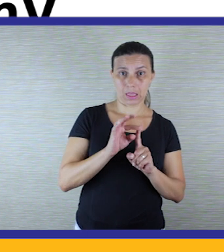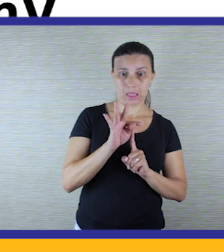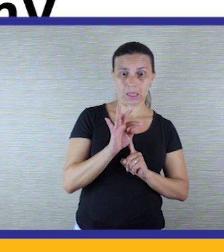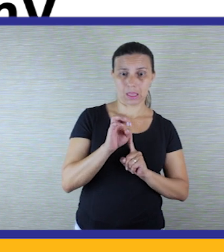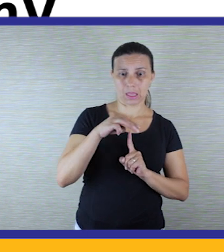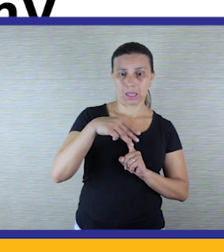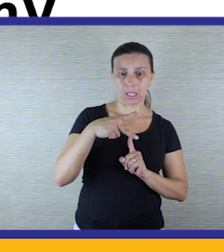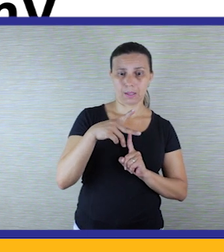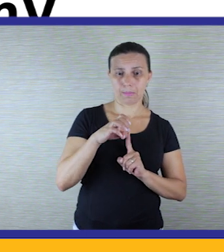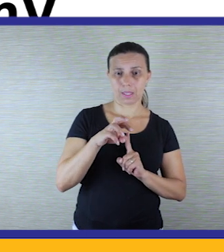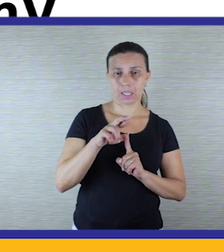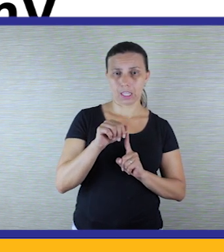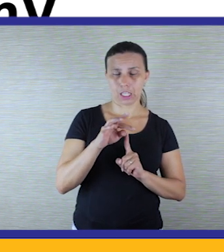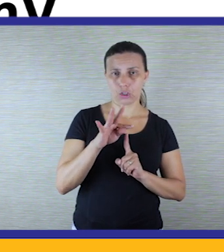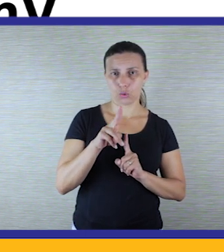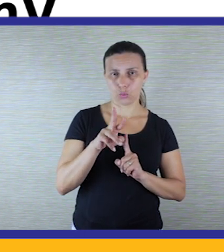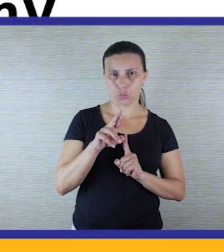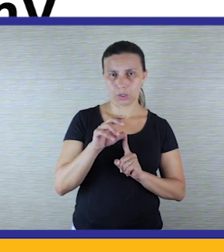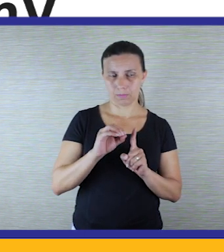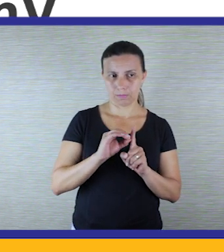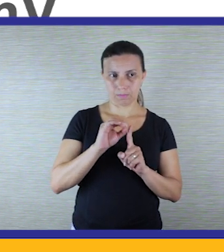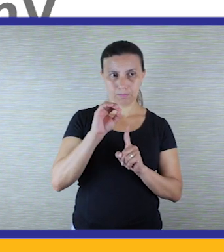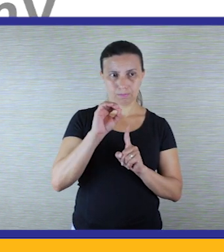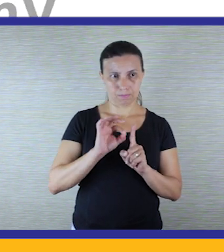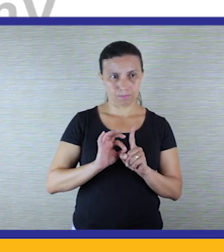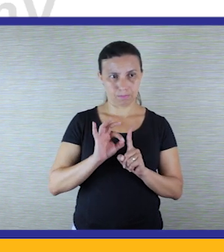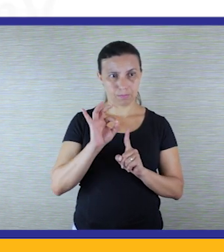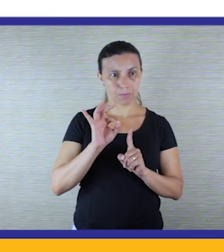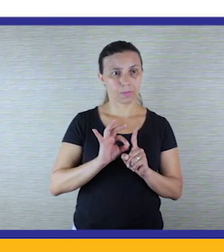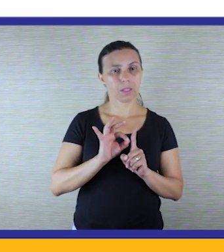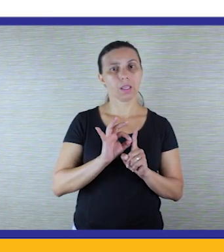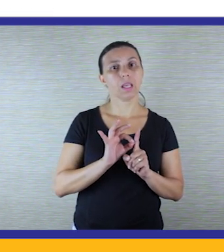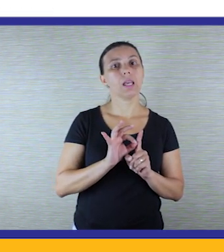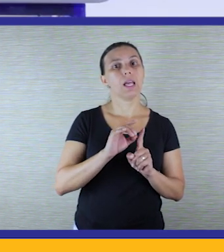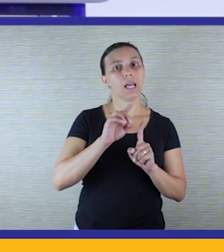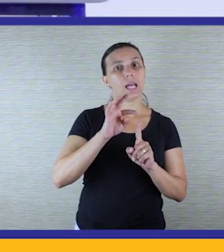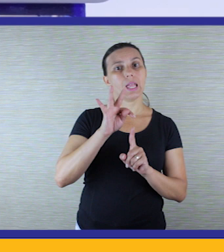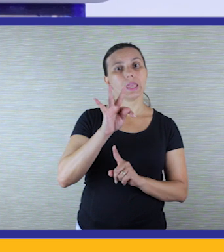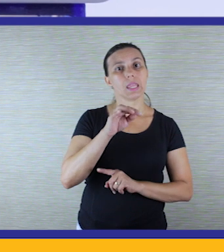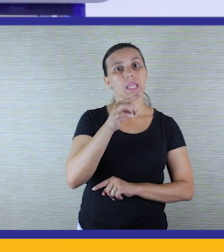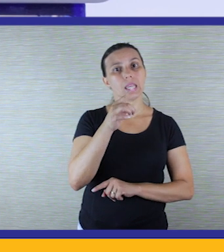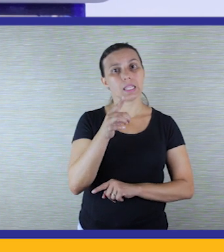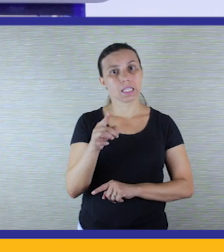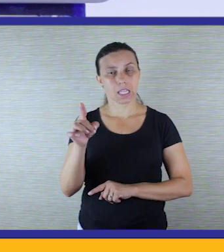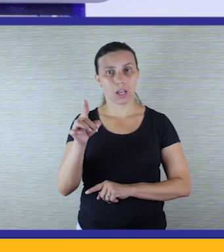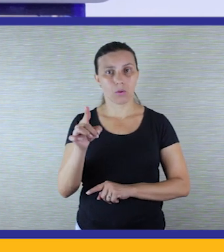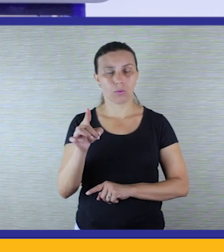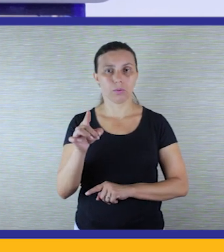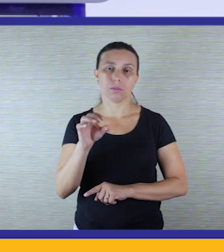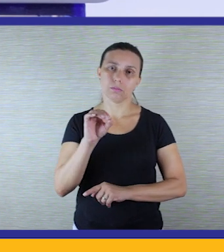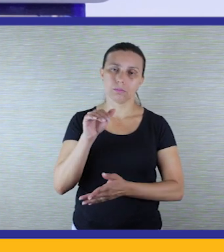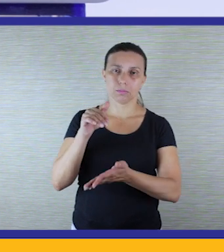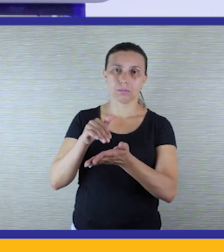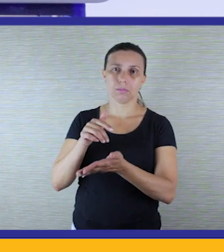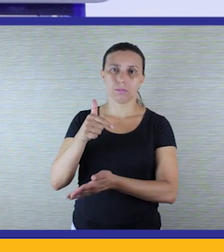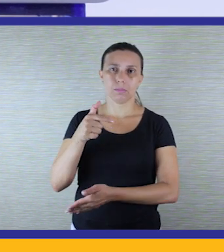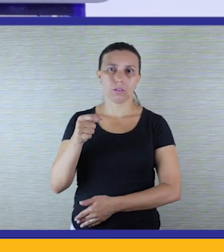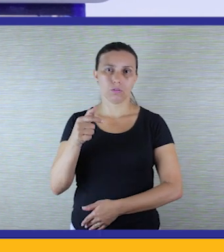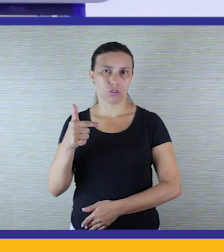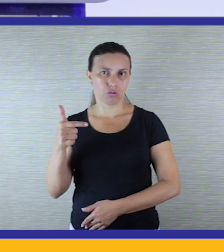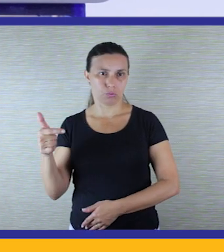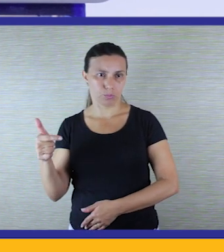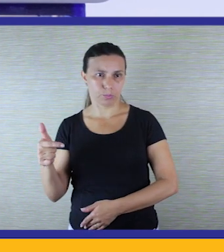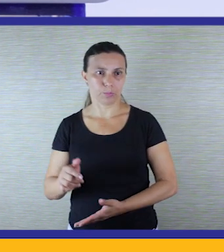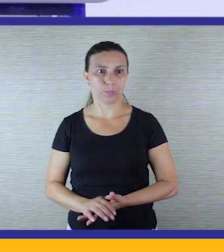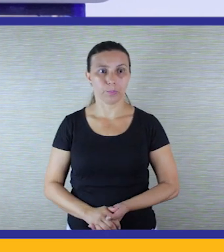em A0 dividido por 10 milivolts. Calcula-se assim um fator que